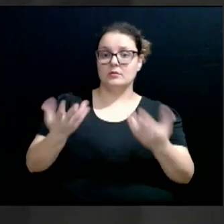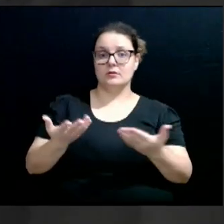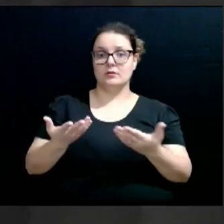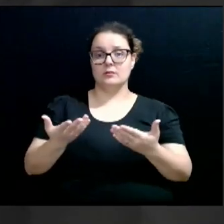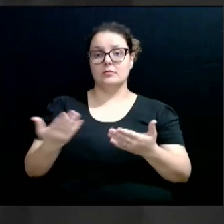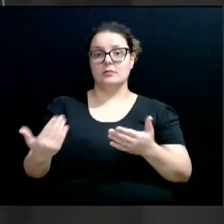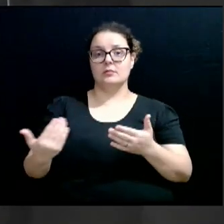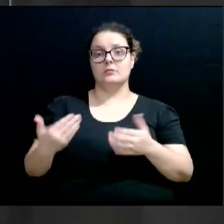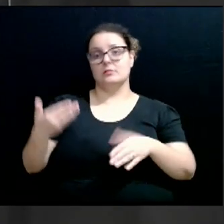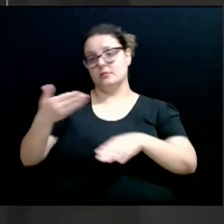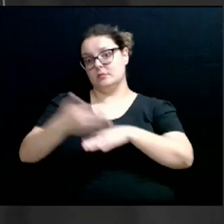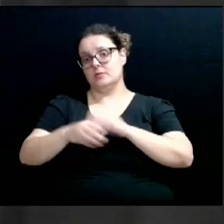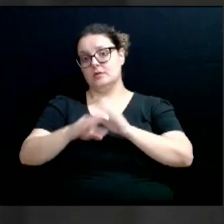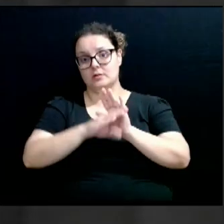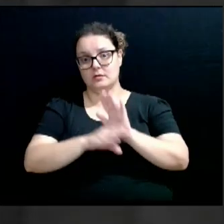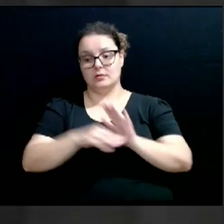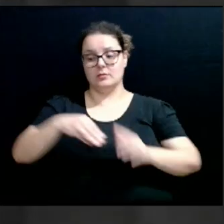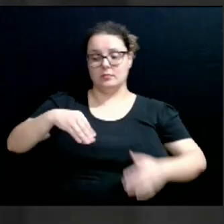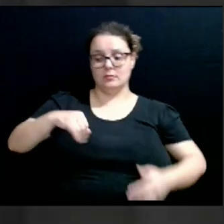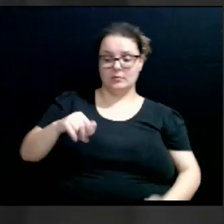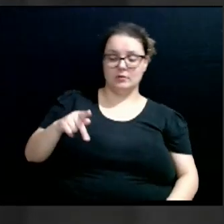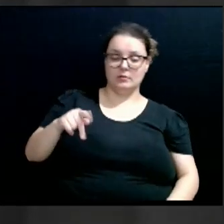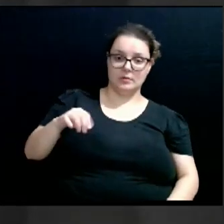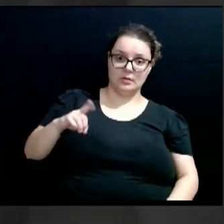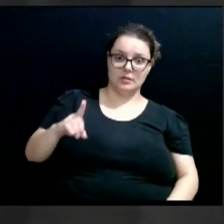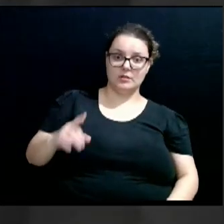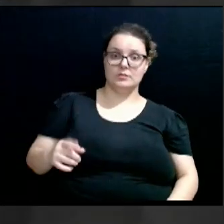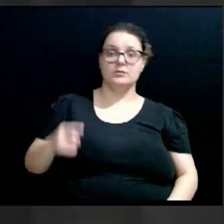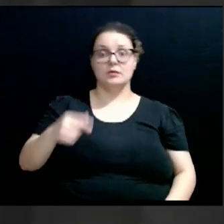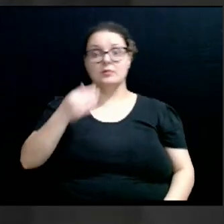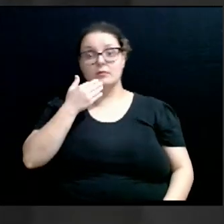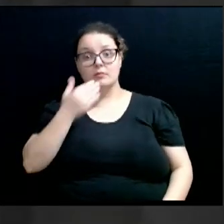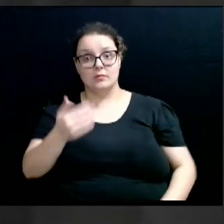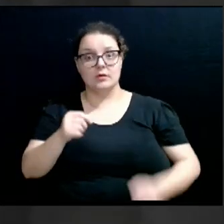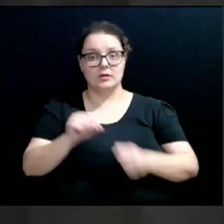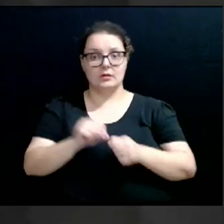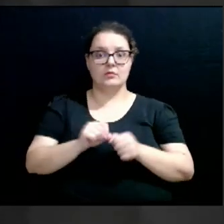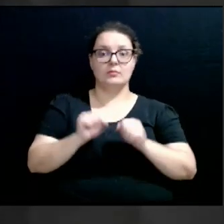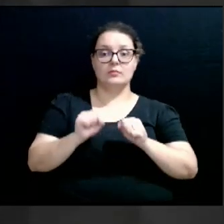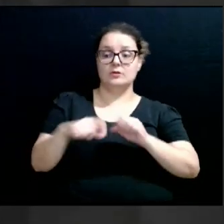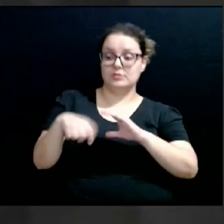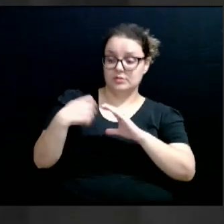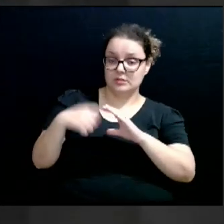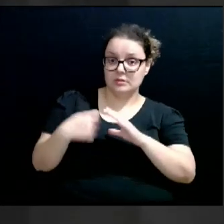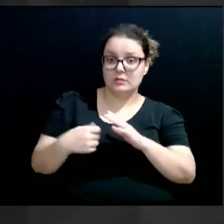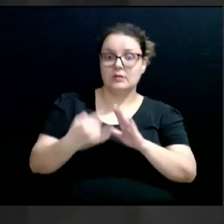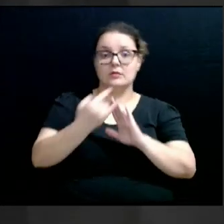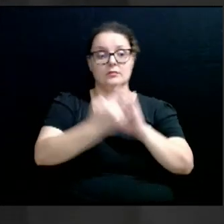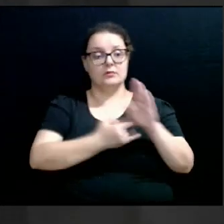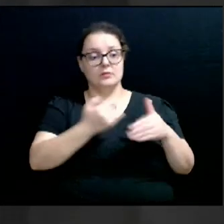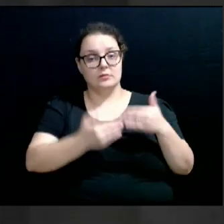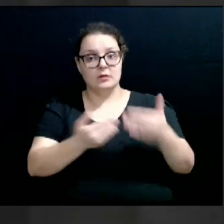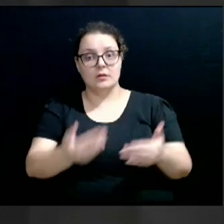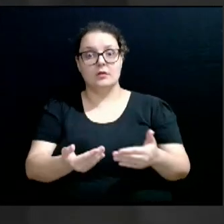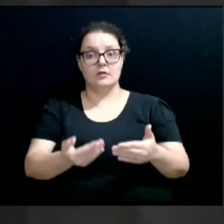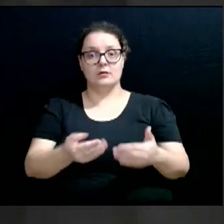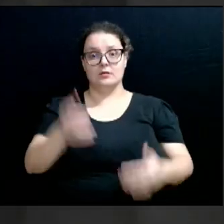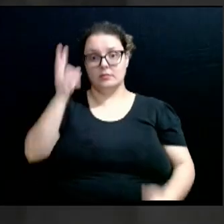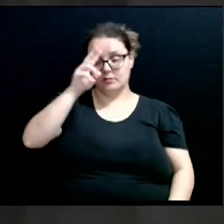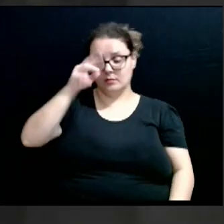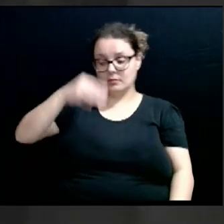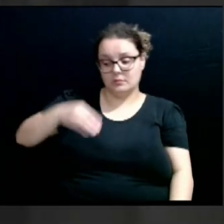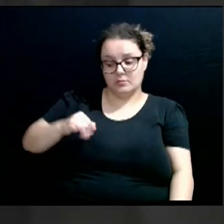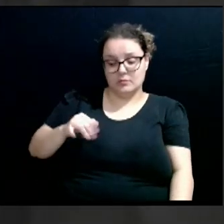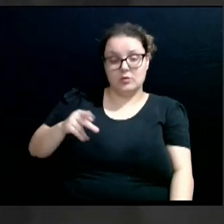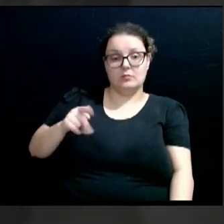programa MIPID, né. E aí ela faz esse pedido, ela falou, olha, eu poderia gravar, né, fazer um documentário sobre a história do MIPID. E aí eu